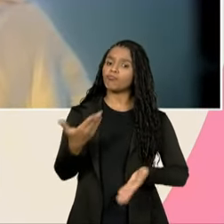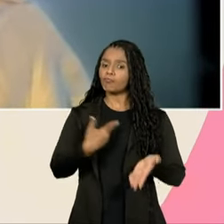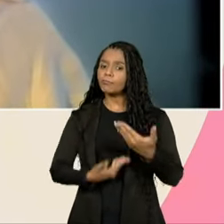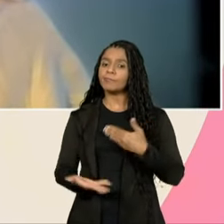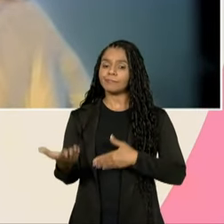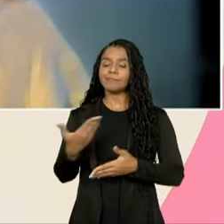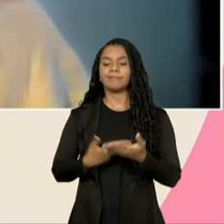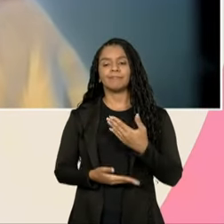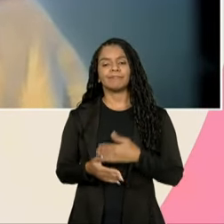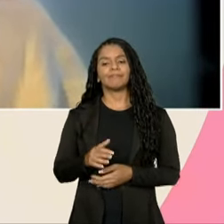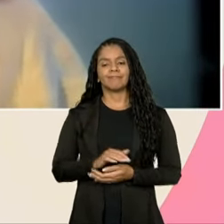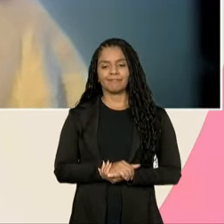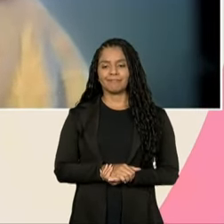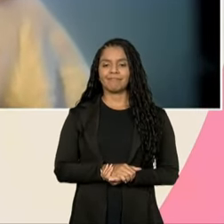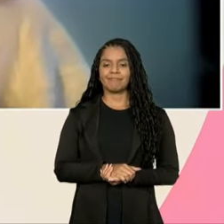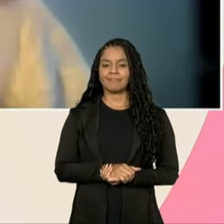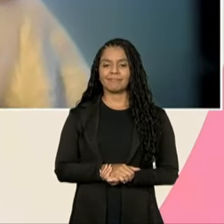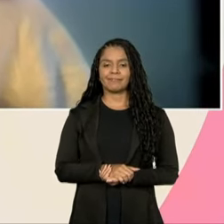assim,